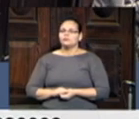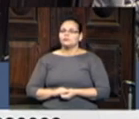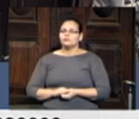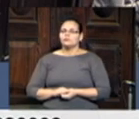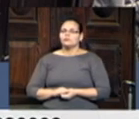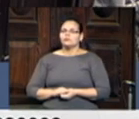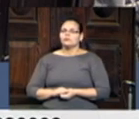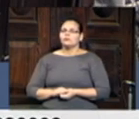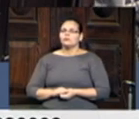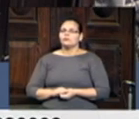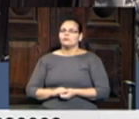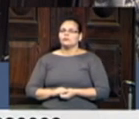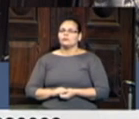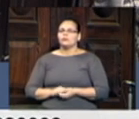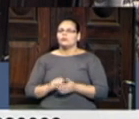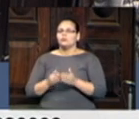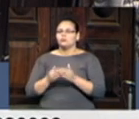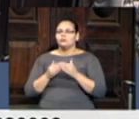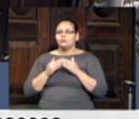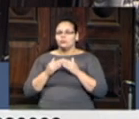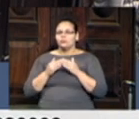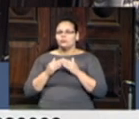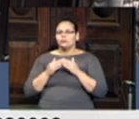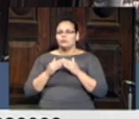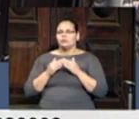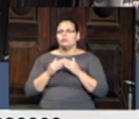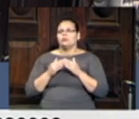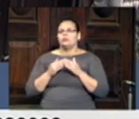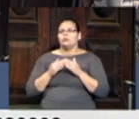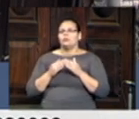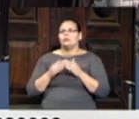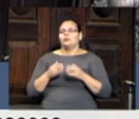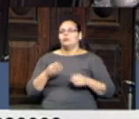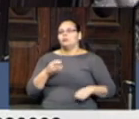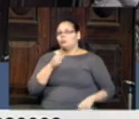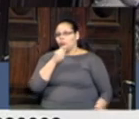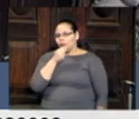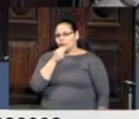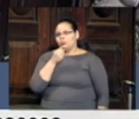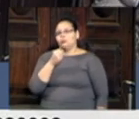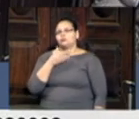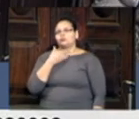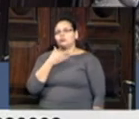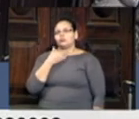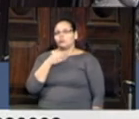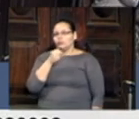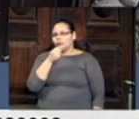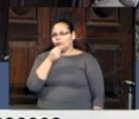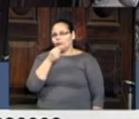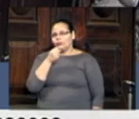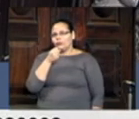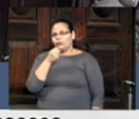Atenção, pessoal do áudio, por favor. Som do microfone da tribuna.